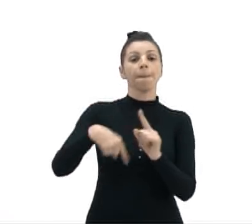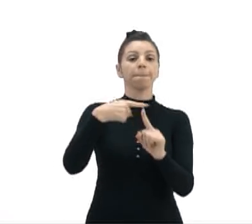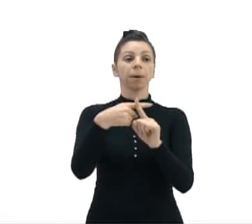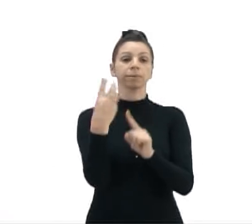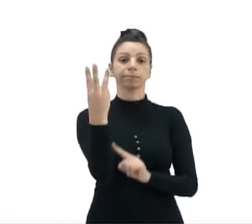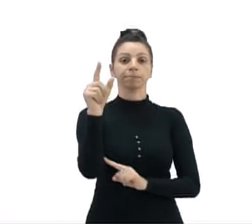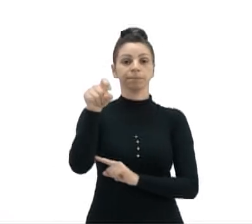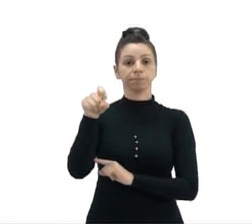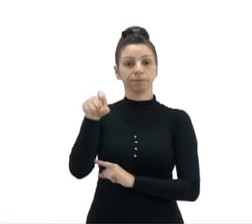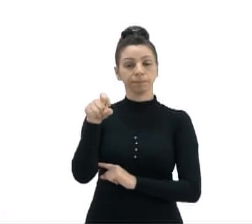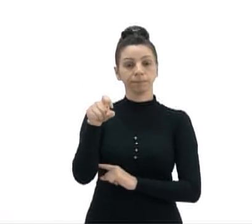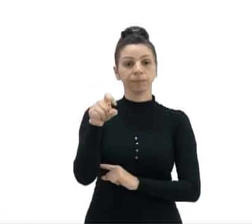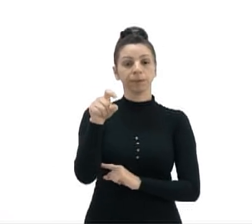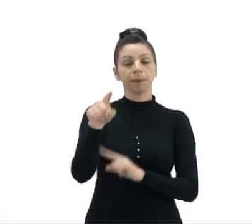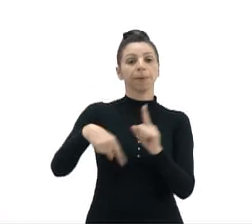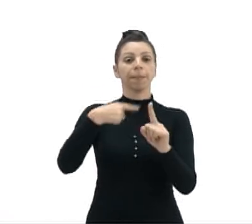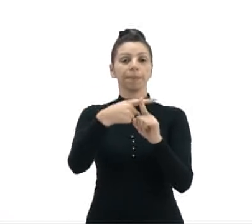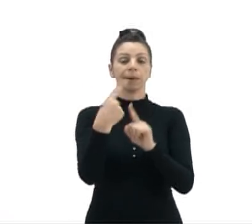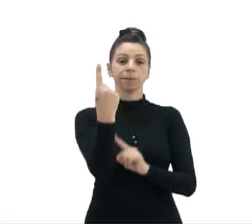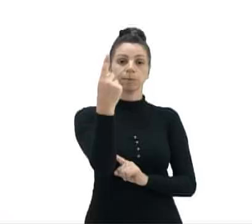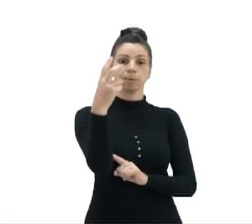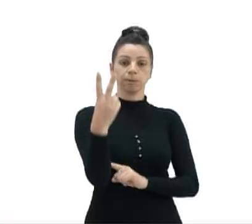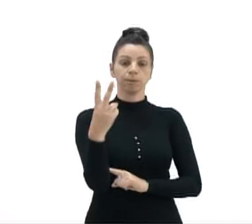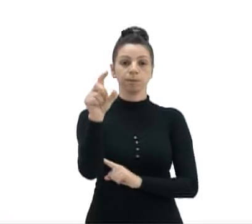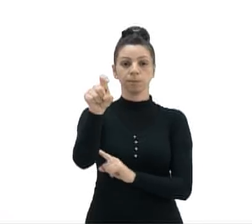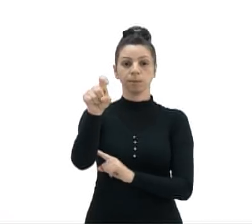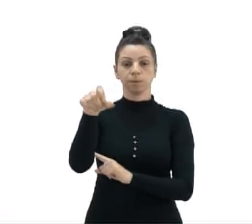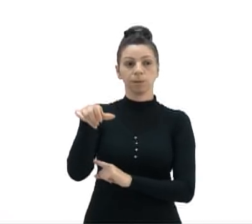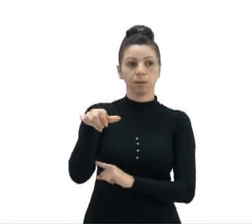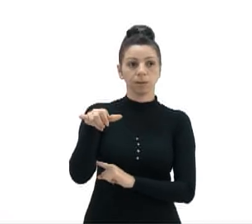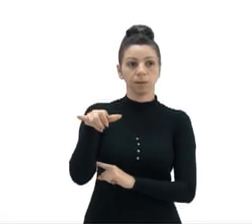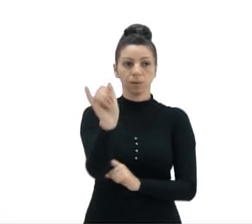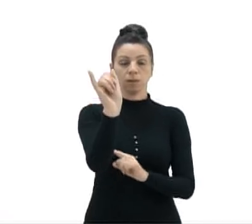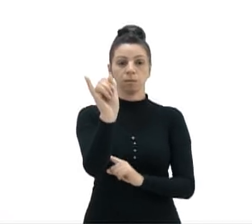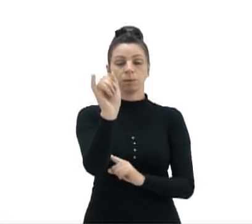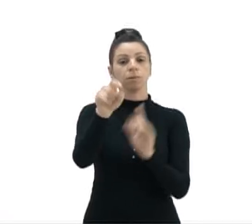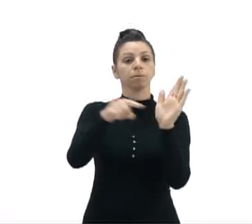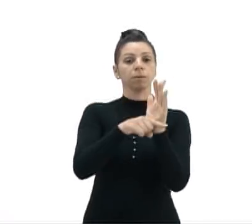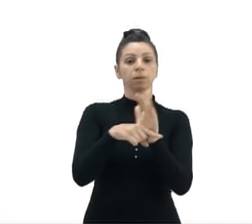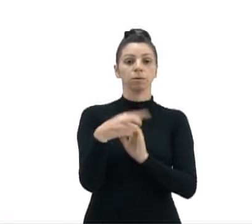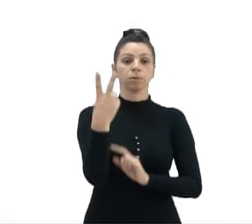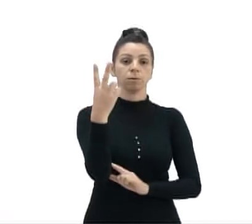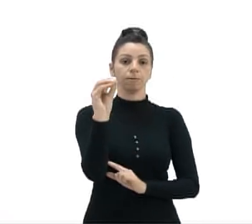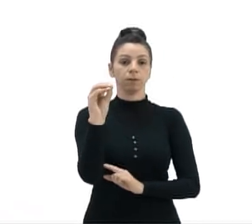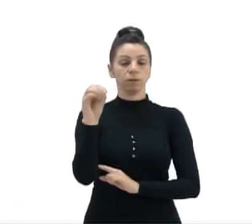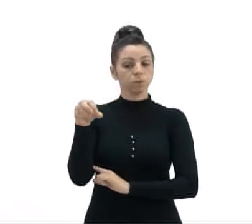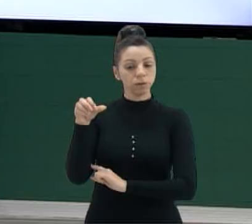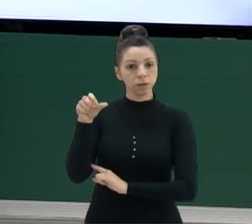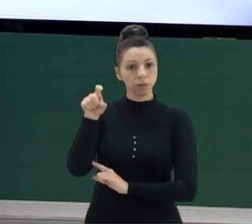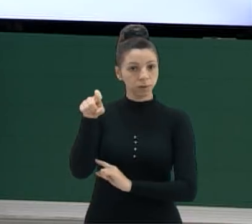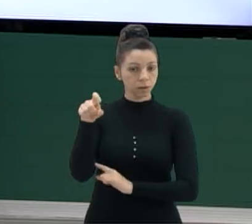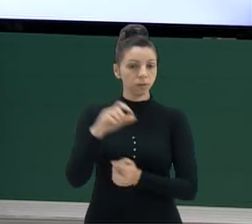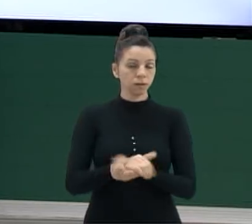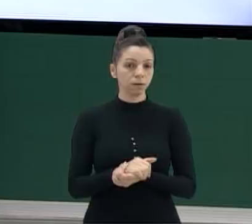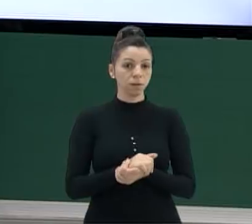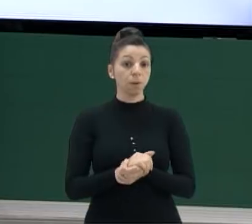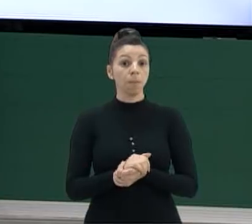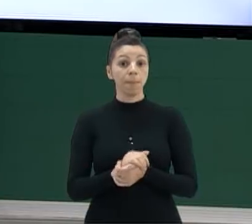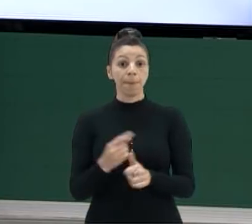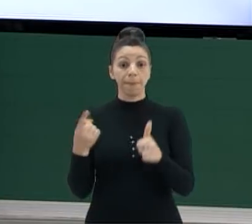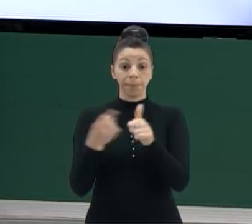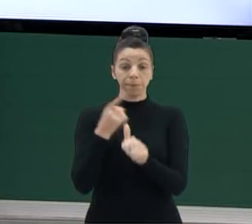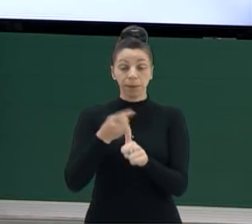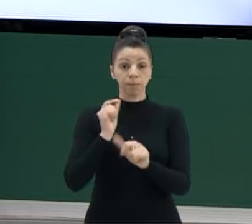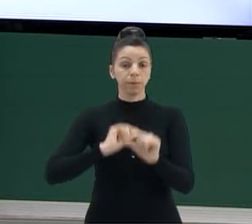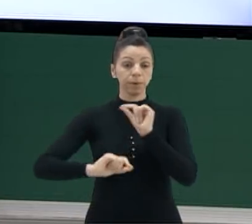3x mais 12y e menos 20x. O que eu vou fazer primeiro? Eu vou pegar aqueles que são